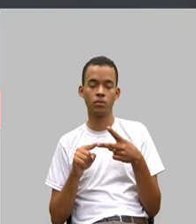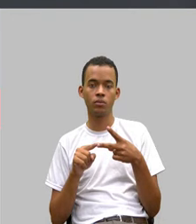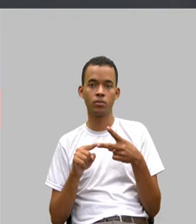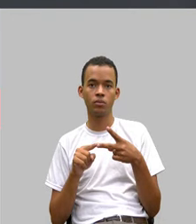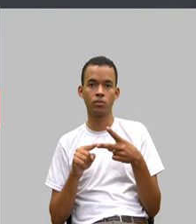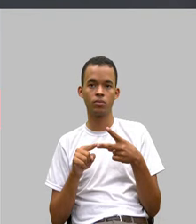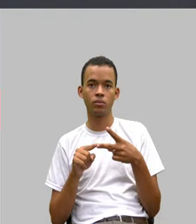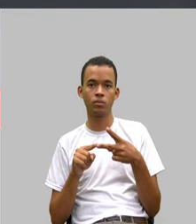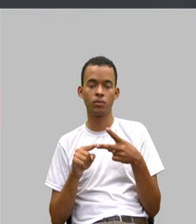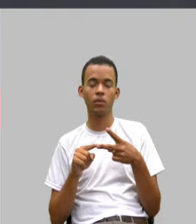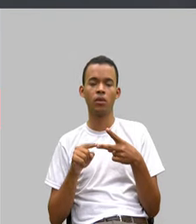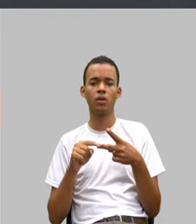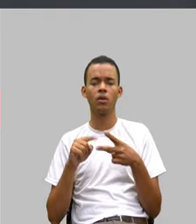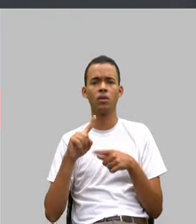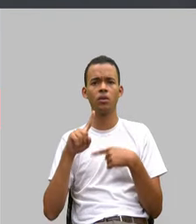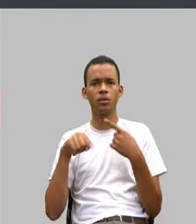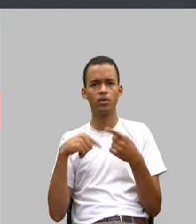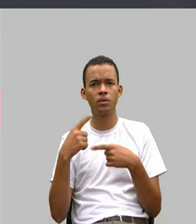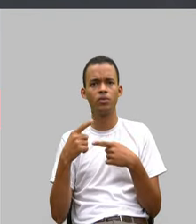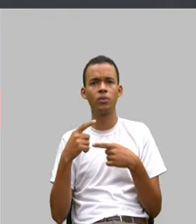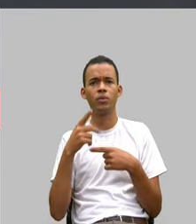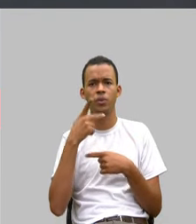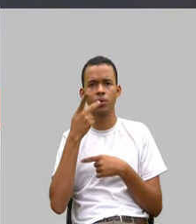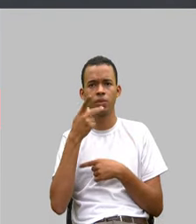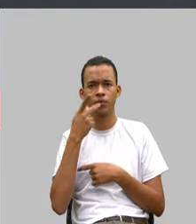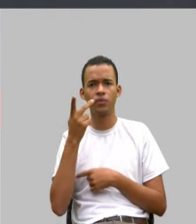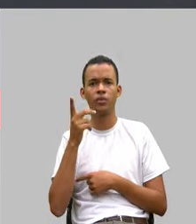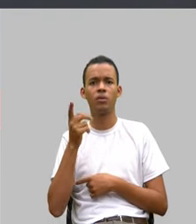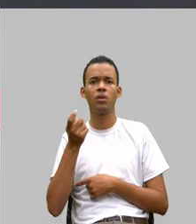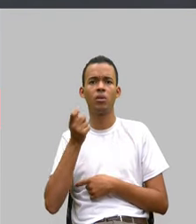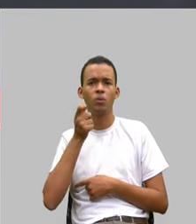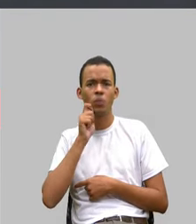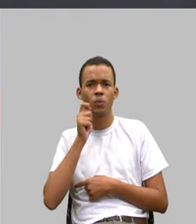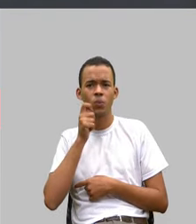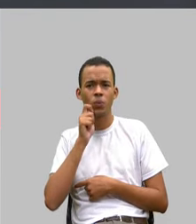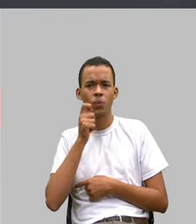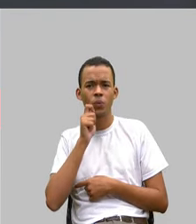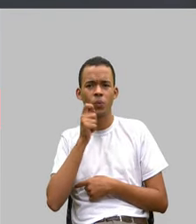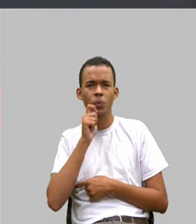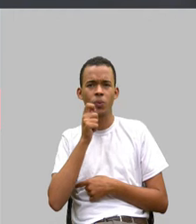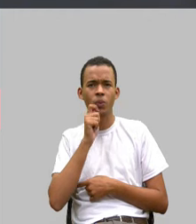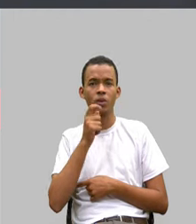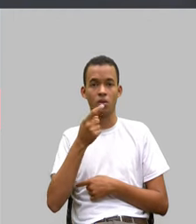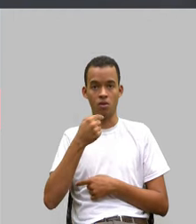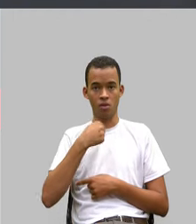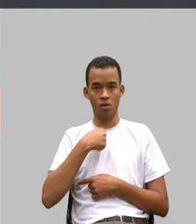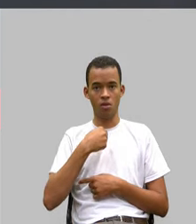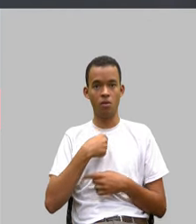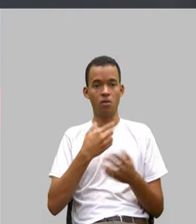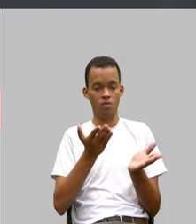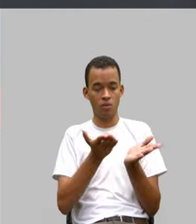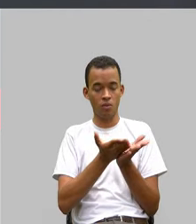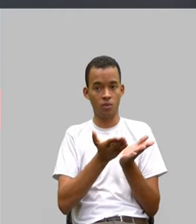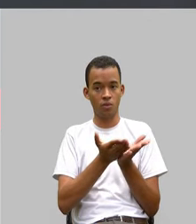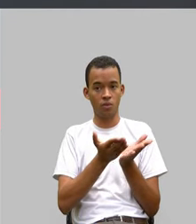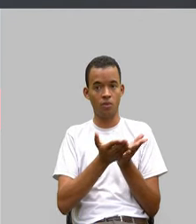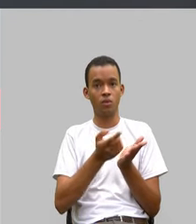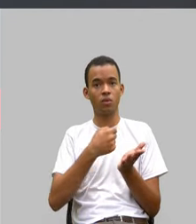evangélica há mais de 40 anos eu sou Cristã né evangélico tem muito eu creio em deus